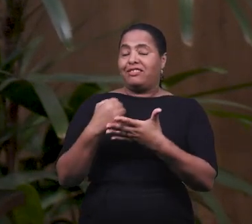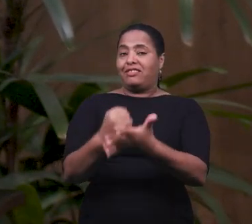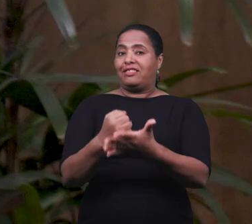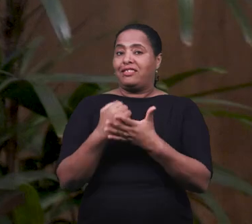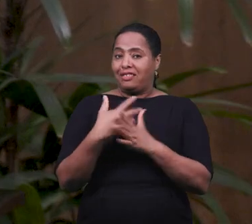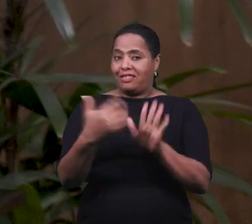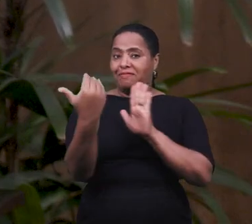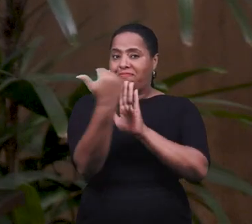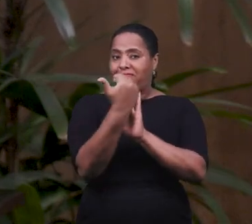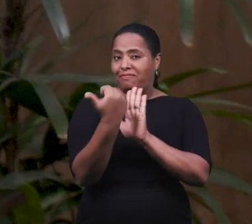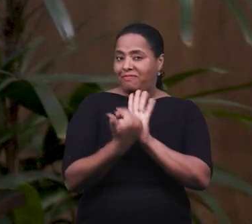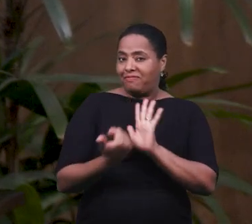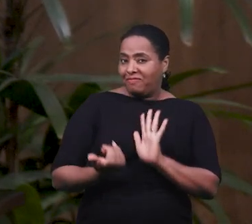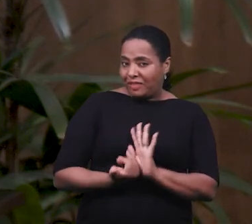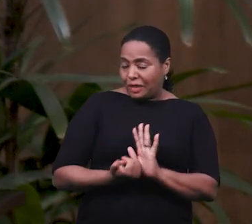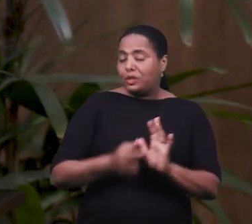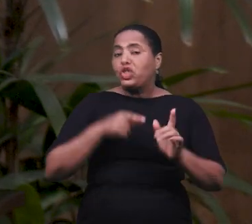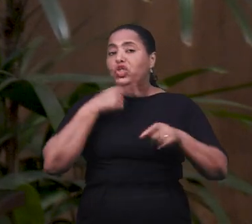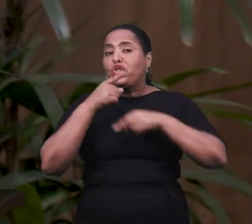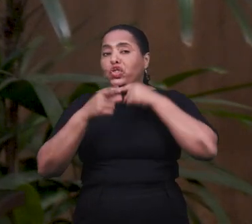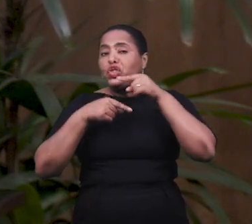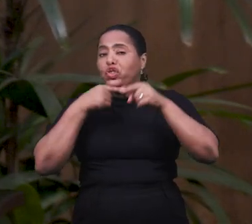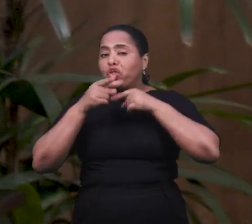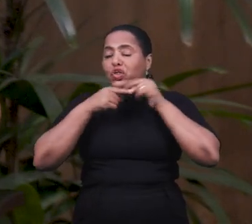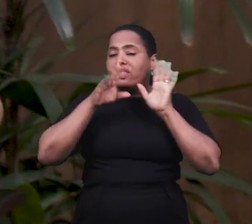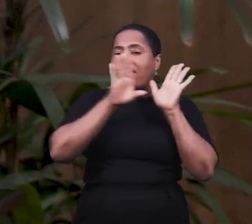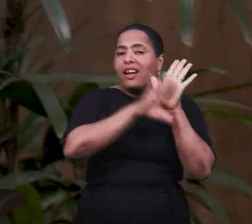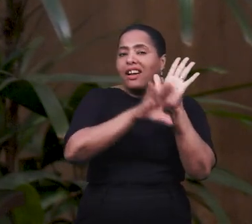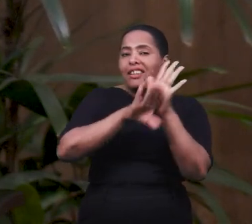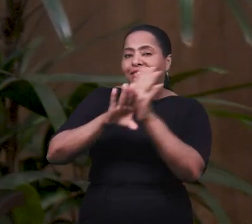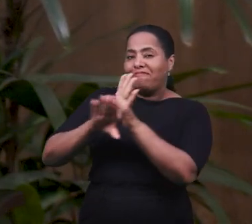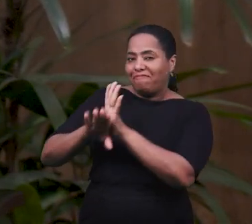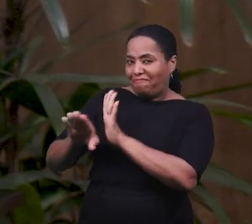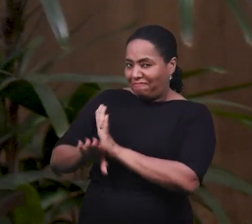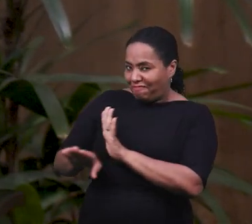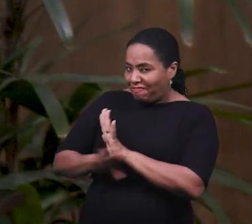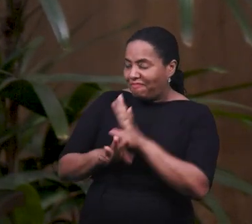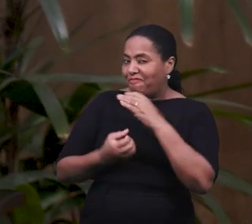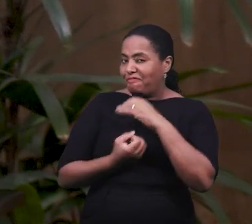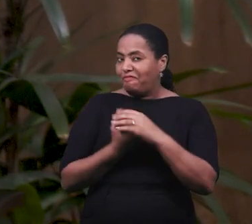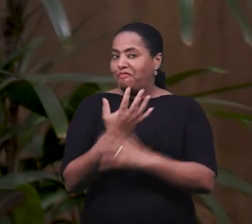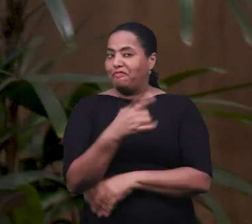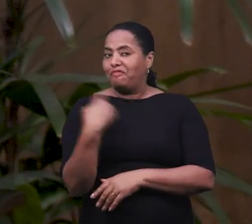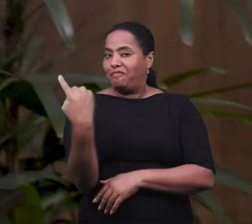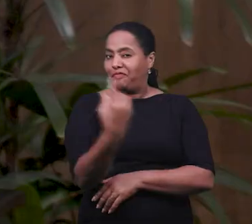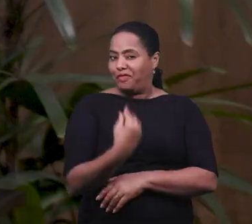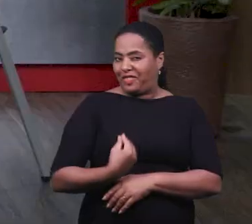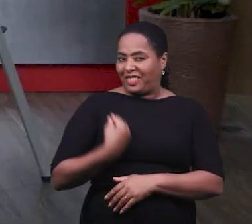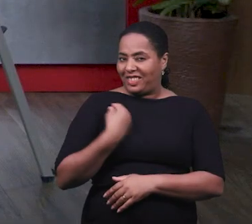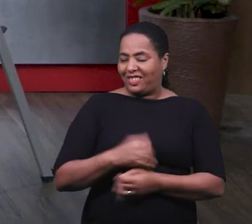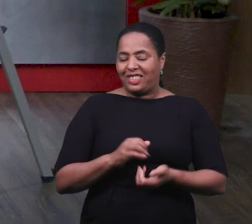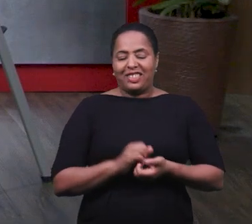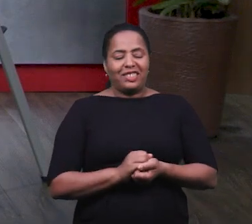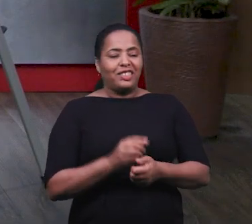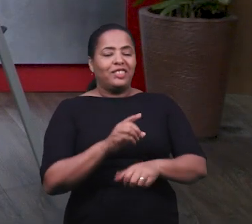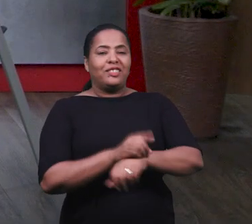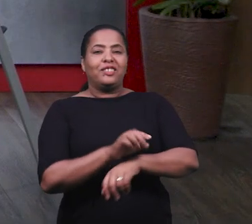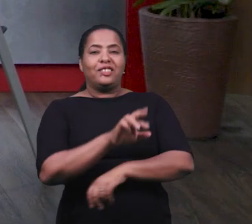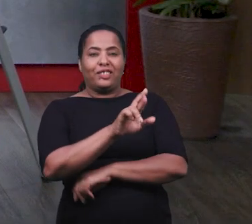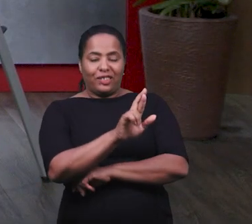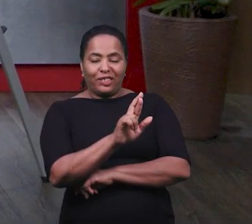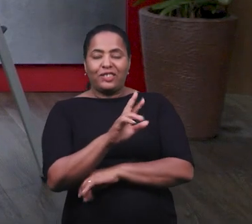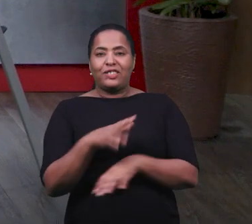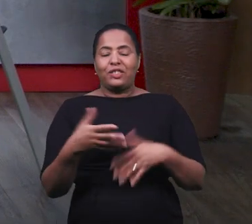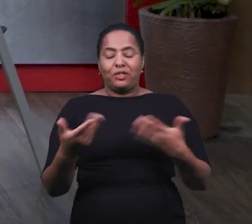programa para retirar essas dúvidas que muitas vezes surgem, não é mesmo? Doutora Carla, a